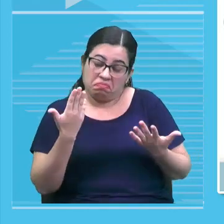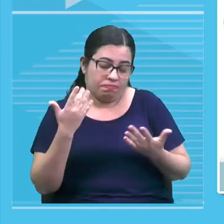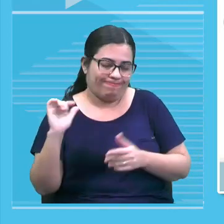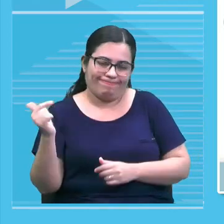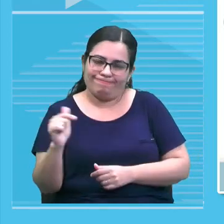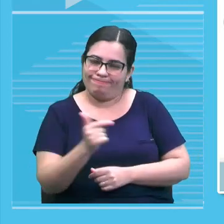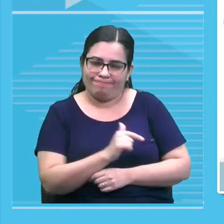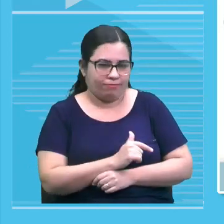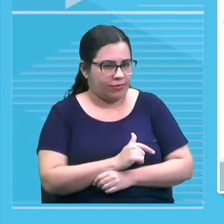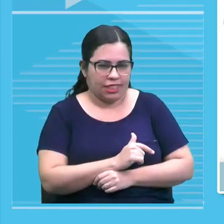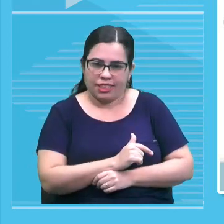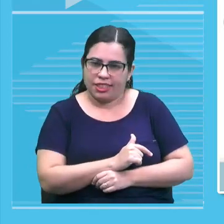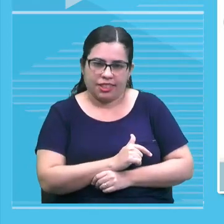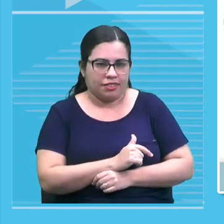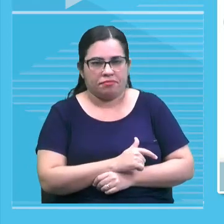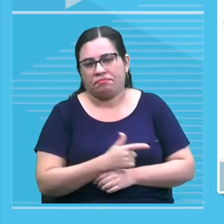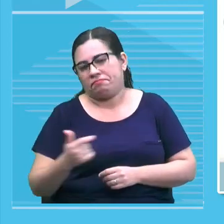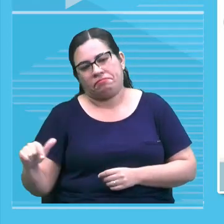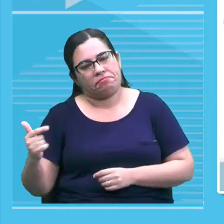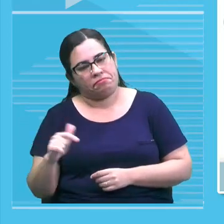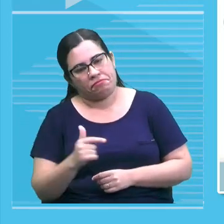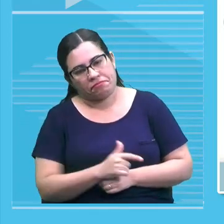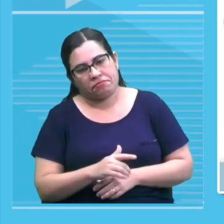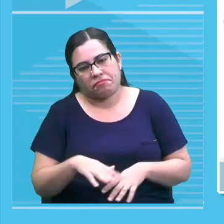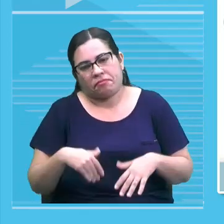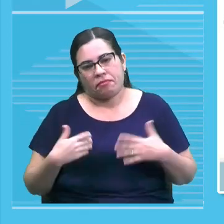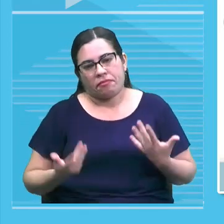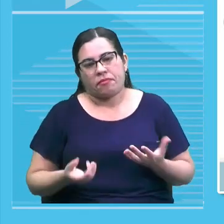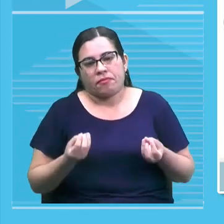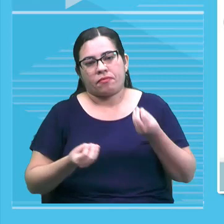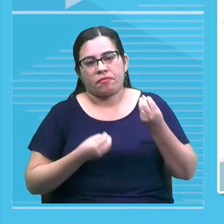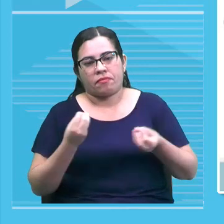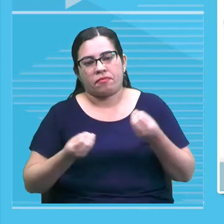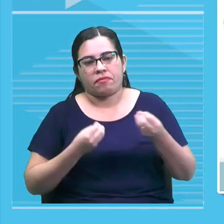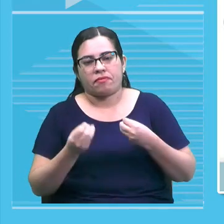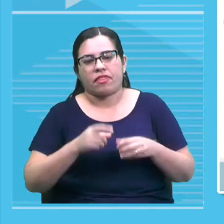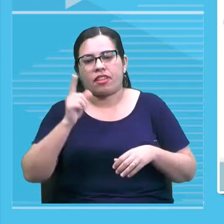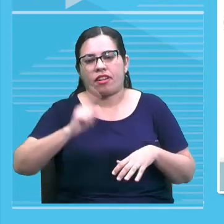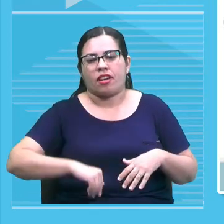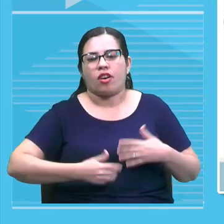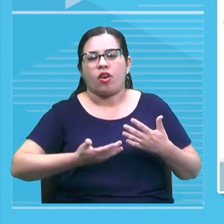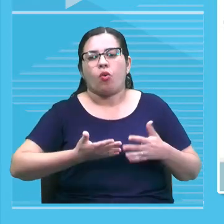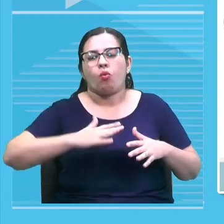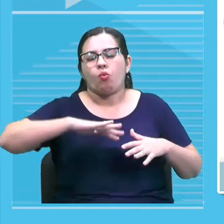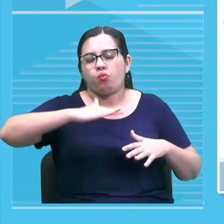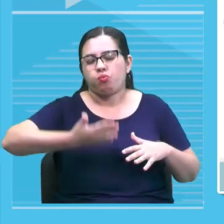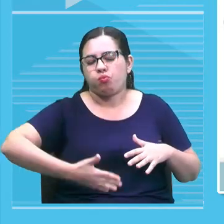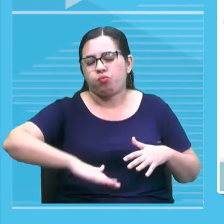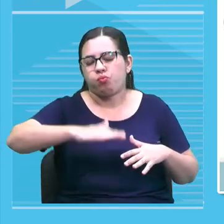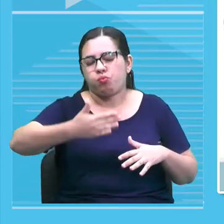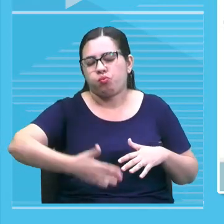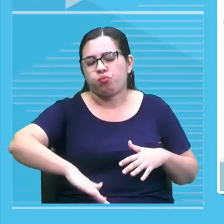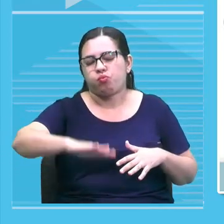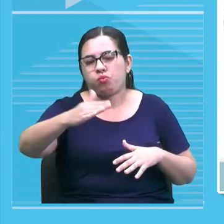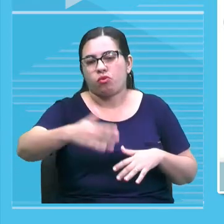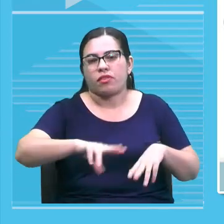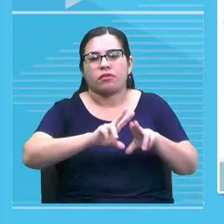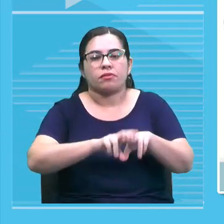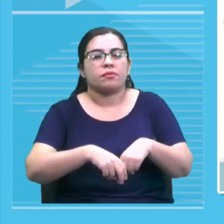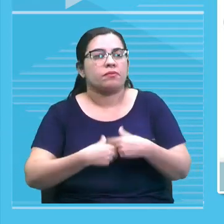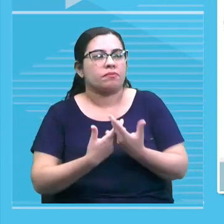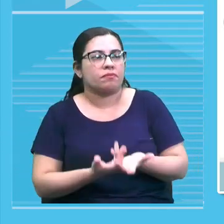a gente não ia ter a transmissão dessa onda por meio